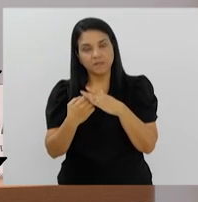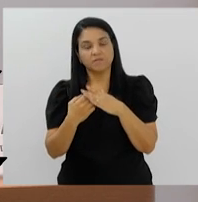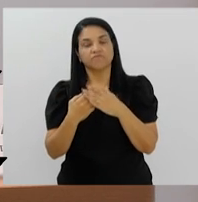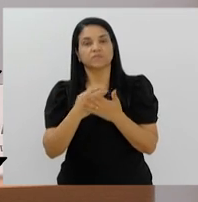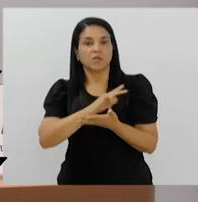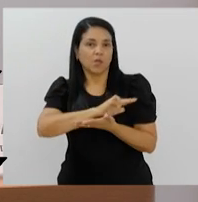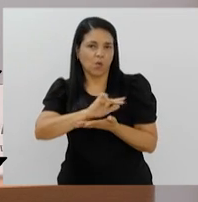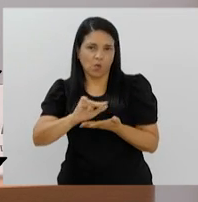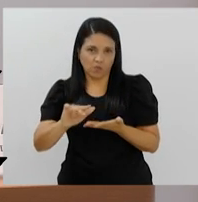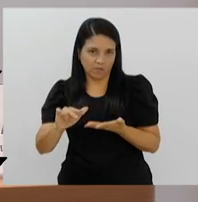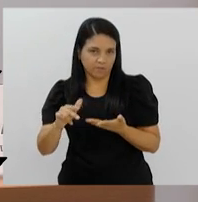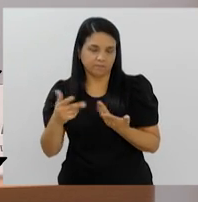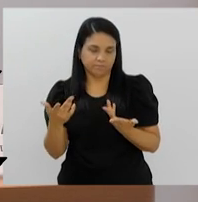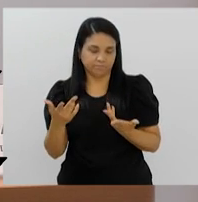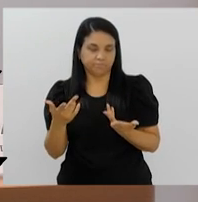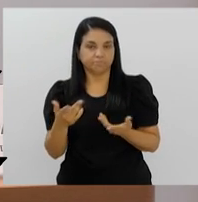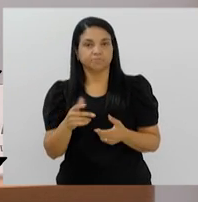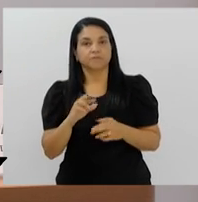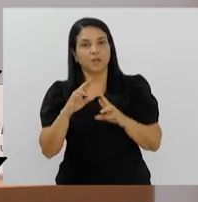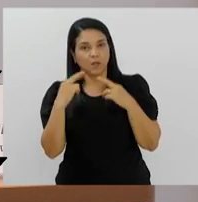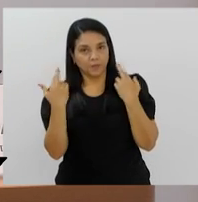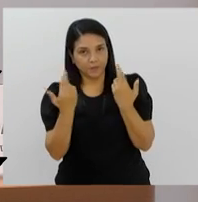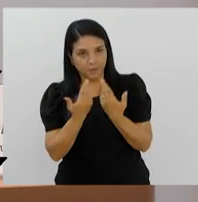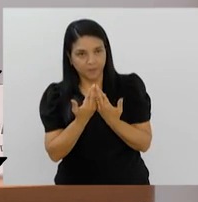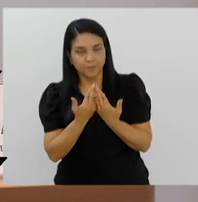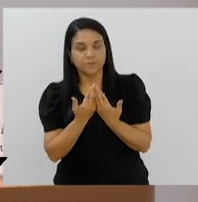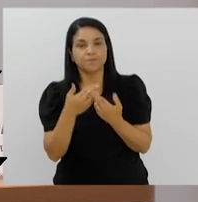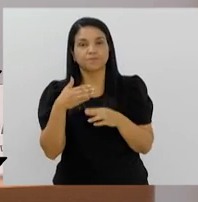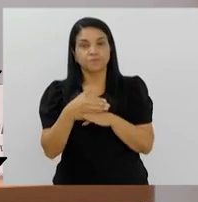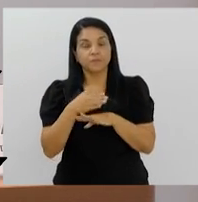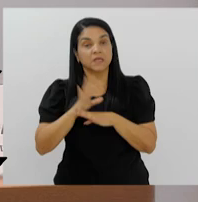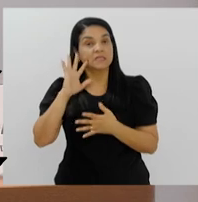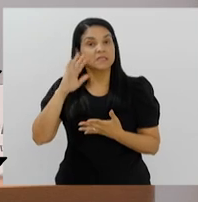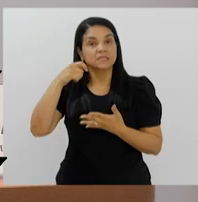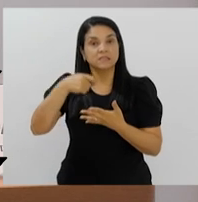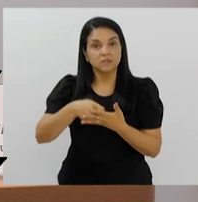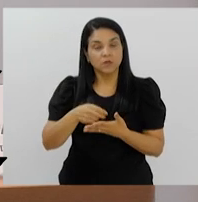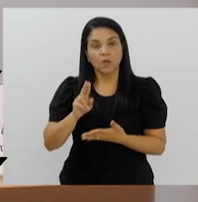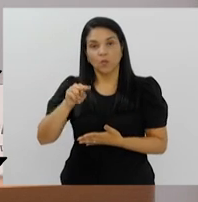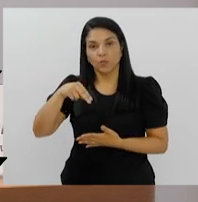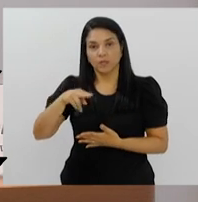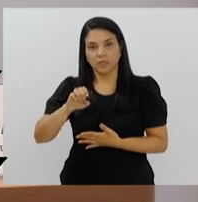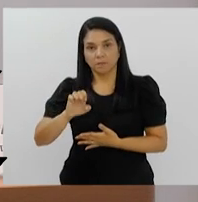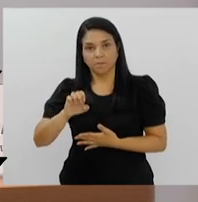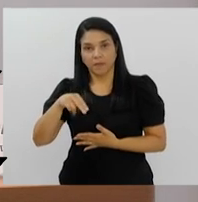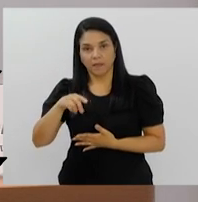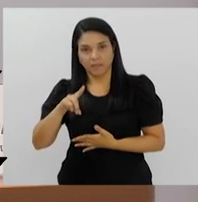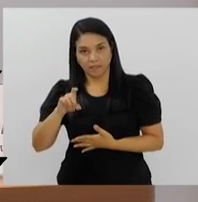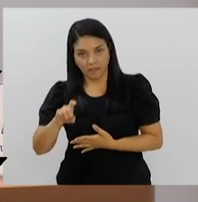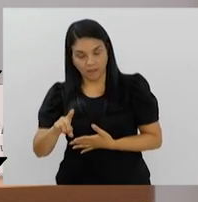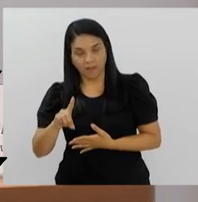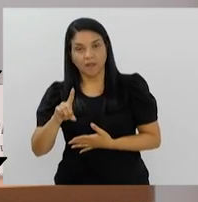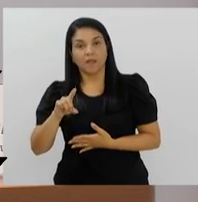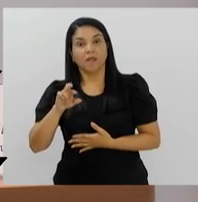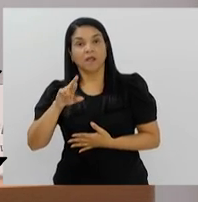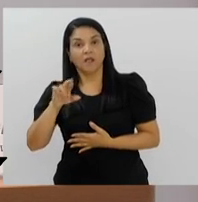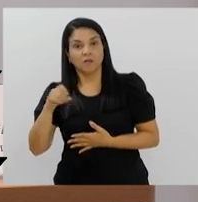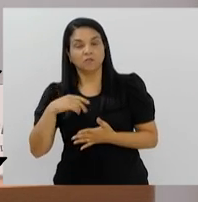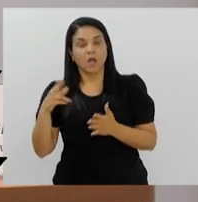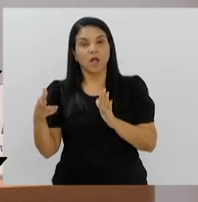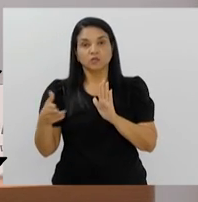entes e foi decidido que a Unimed Rio assumiria a carteira de planos